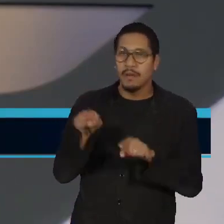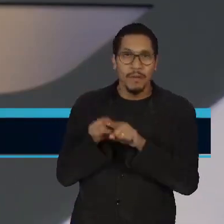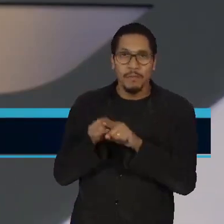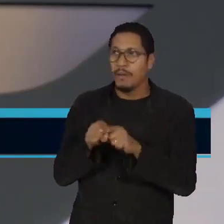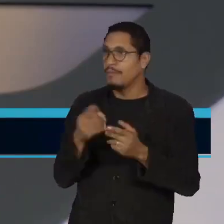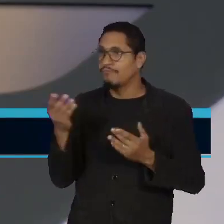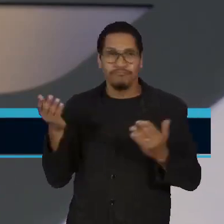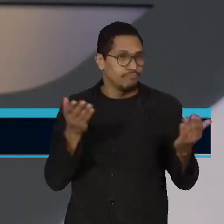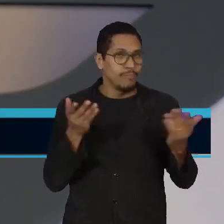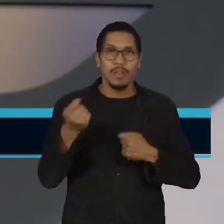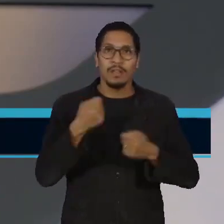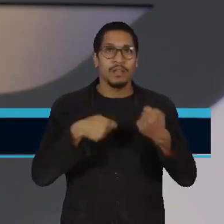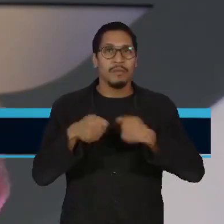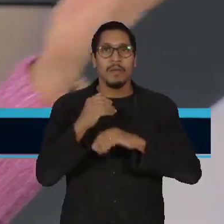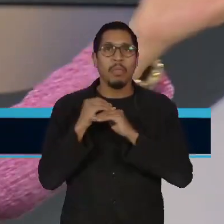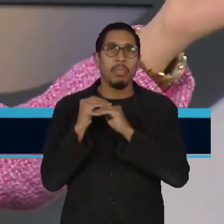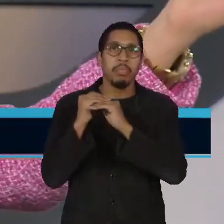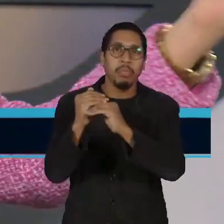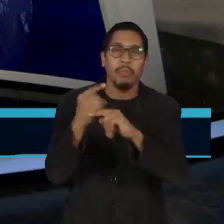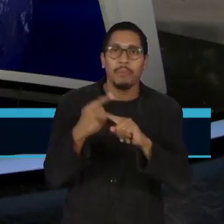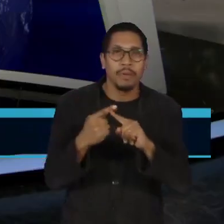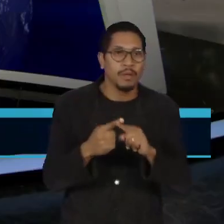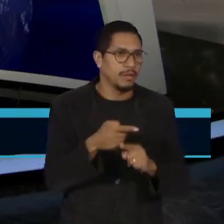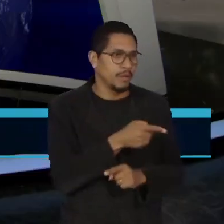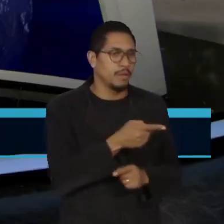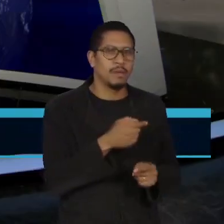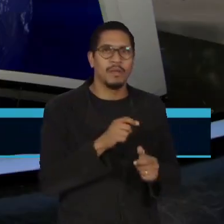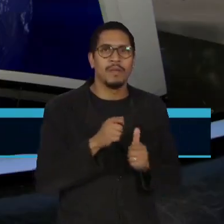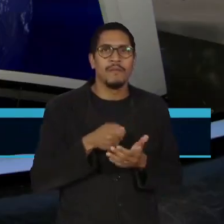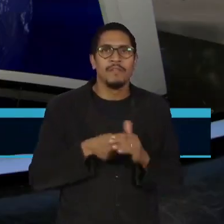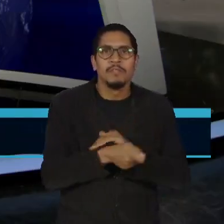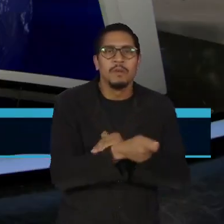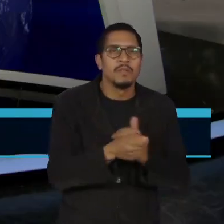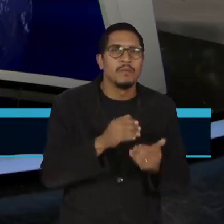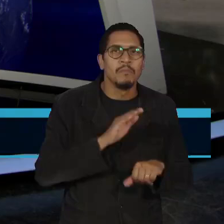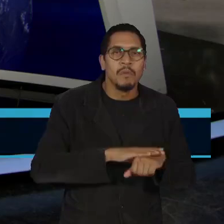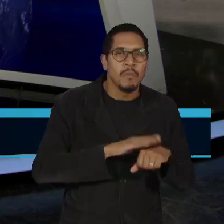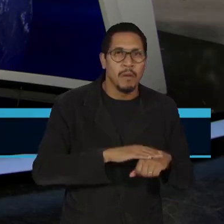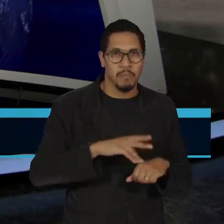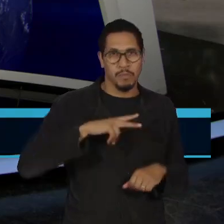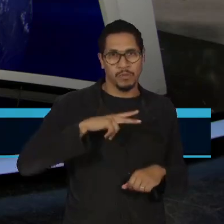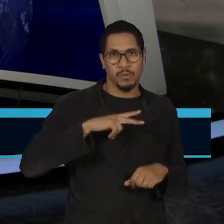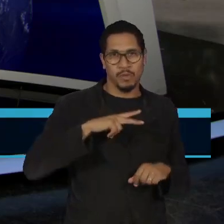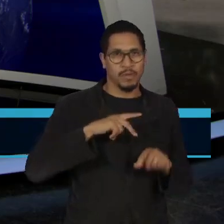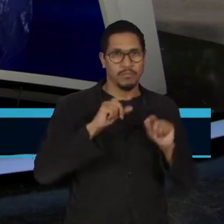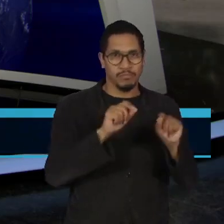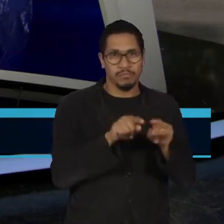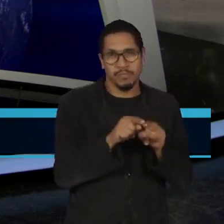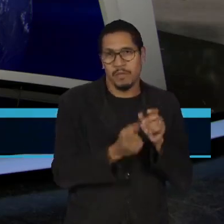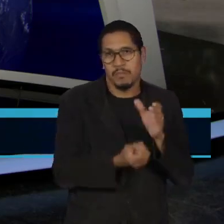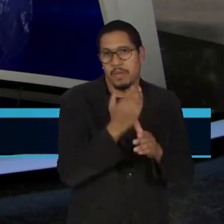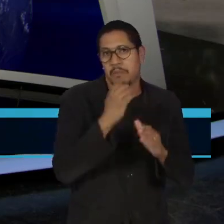onde a economia depois se estagna. Por quê? Porque você não consegue fazer os investimentos, nem na esfera pessoal, privada, para quem quer abrir uma